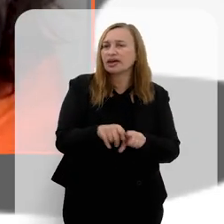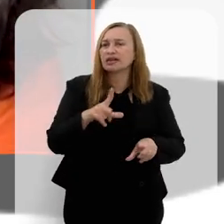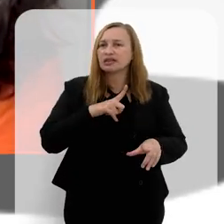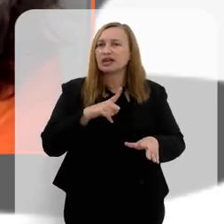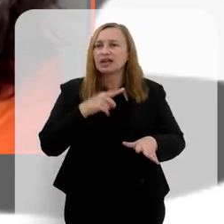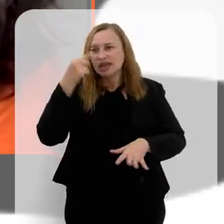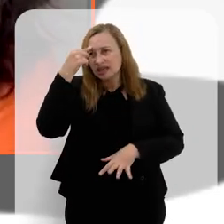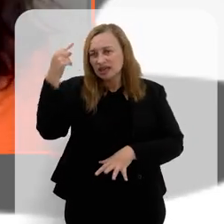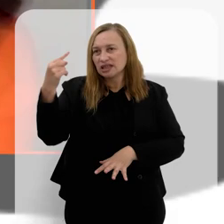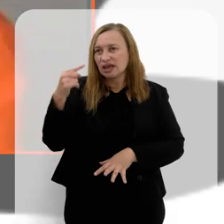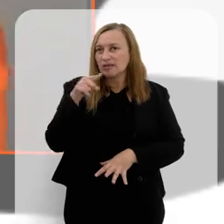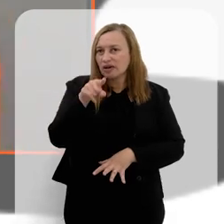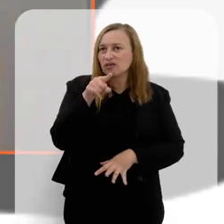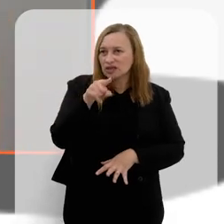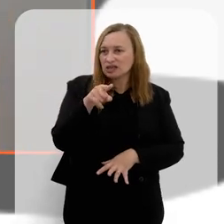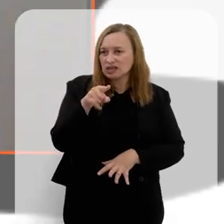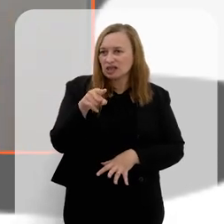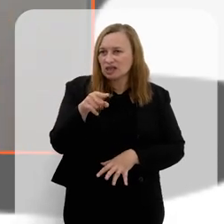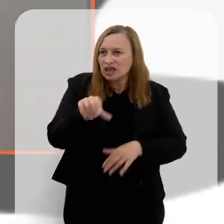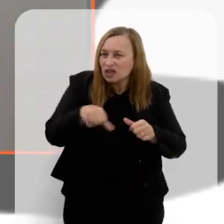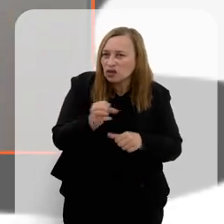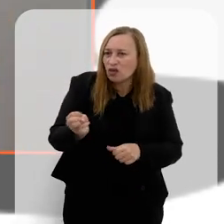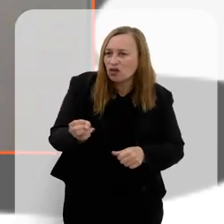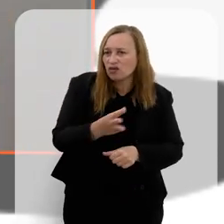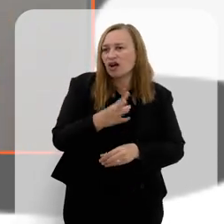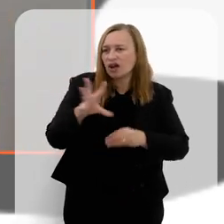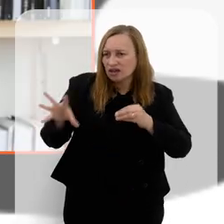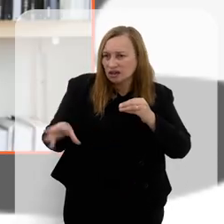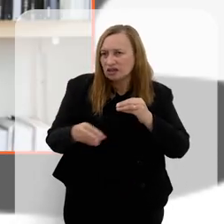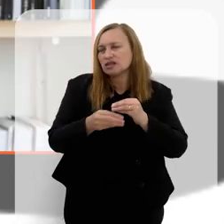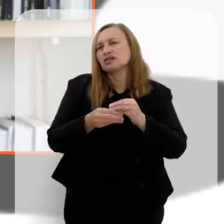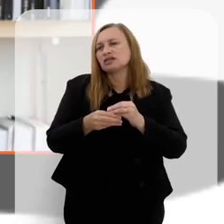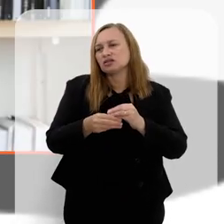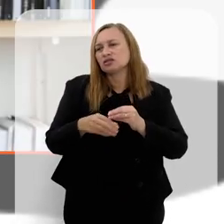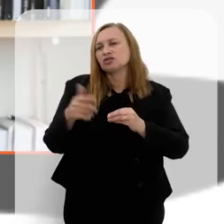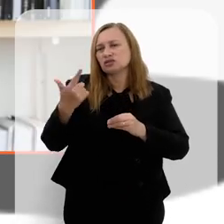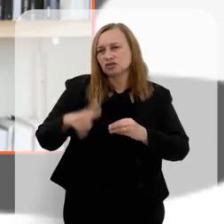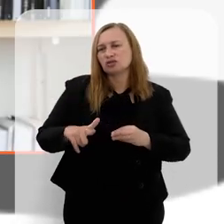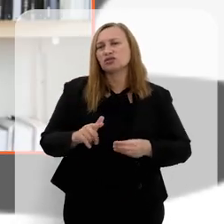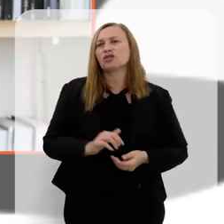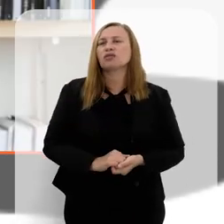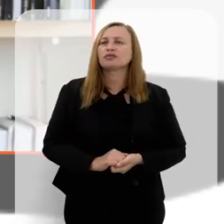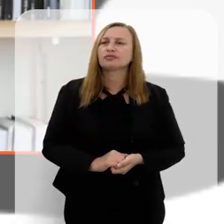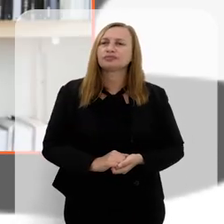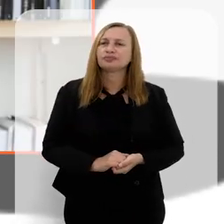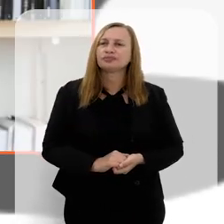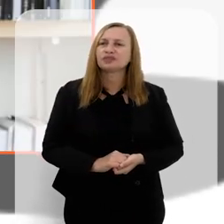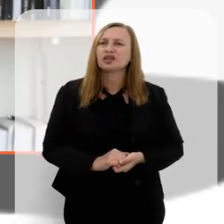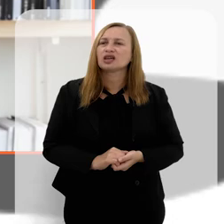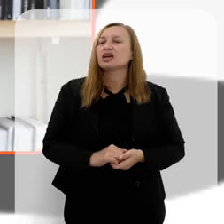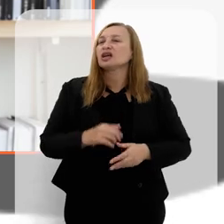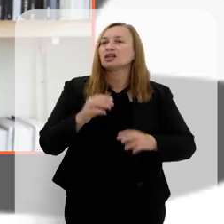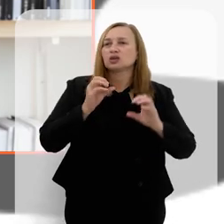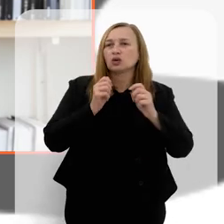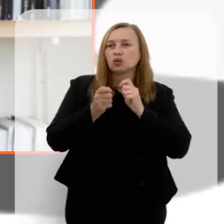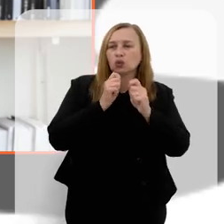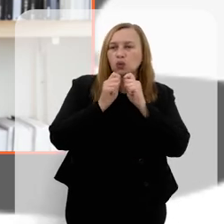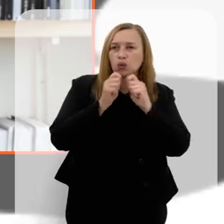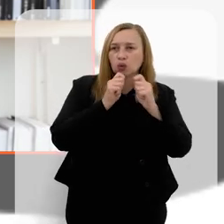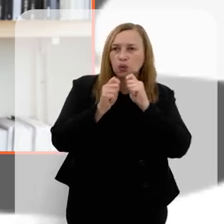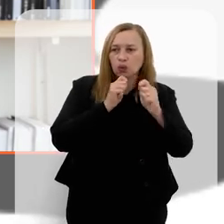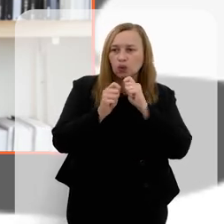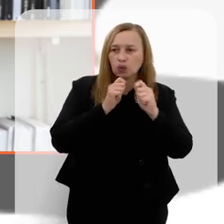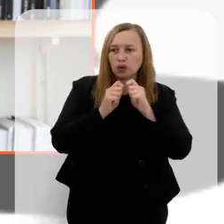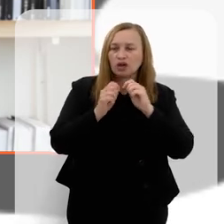por exemplo, ideias para você relançar. Que maravilha! Ou seja, o livro ele serve para todo mundo, para comunicadores,